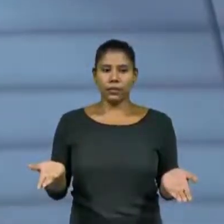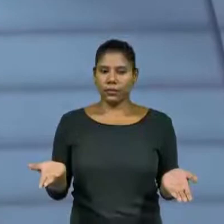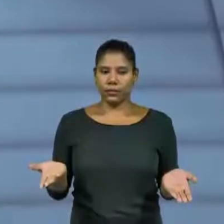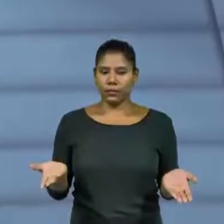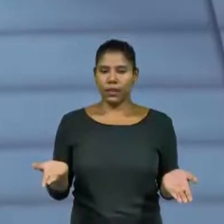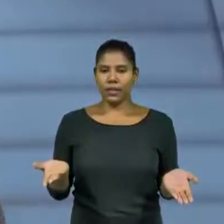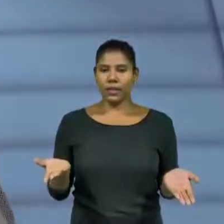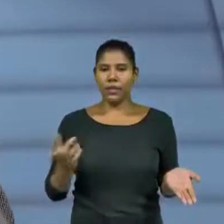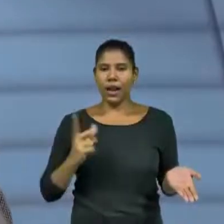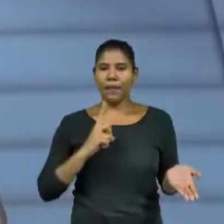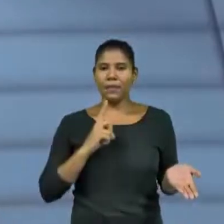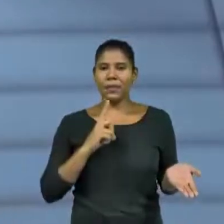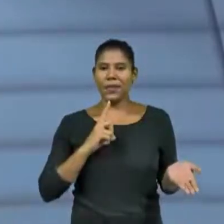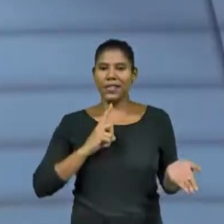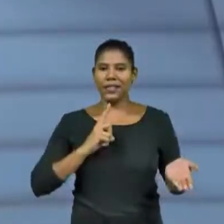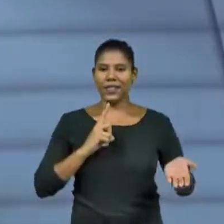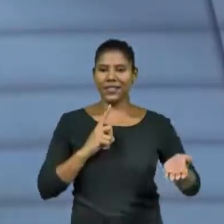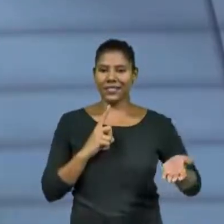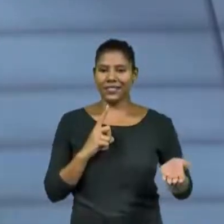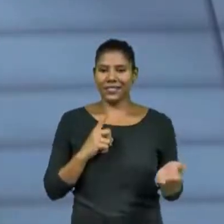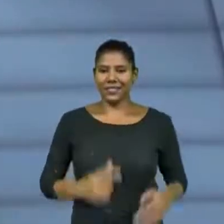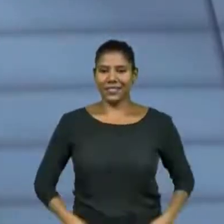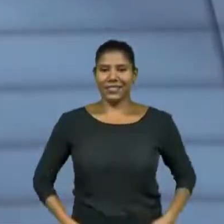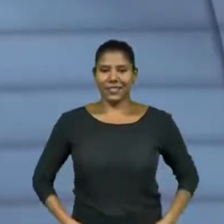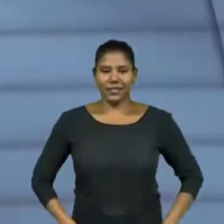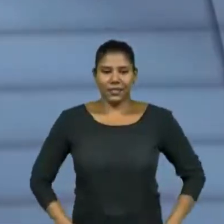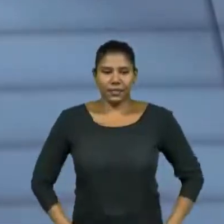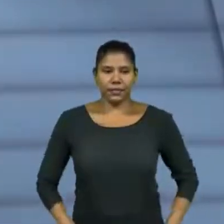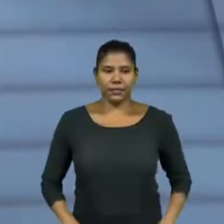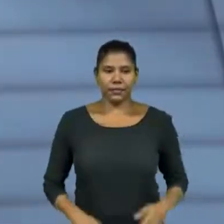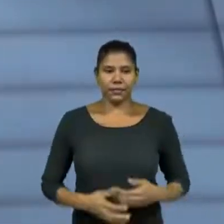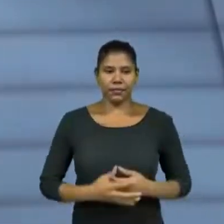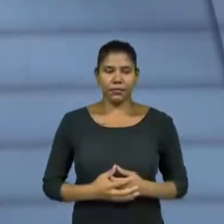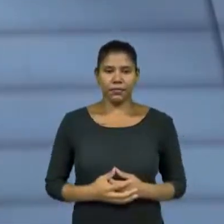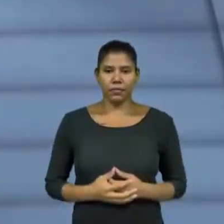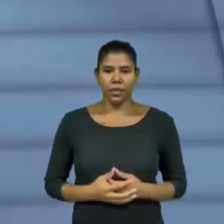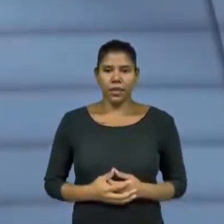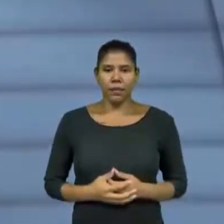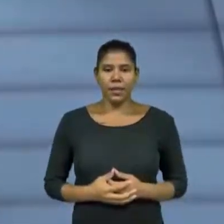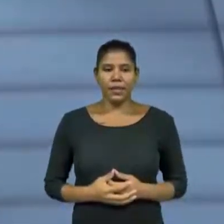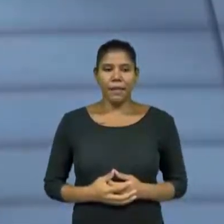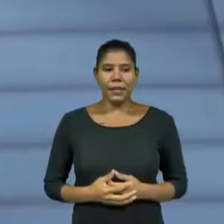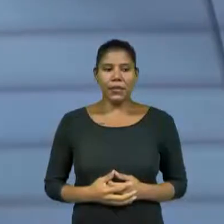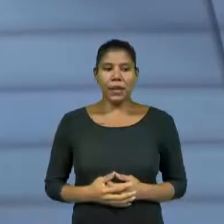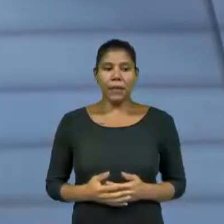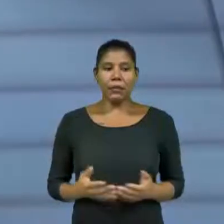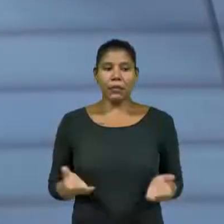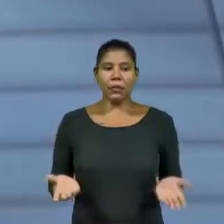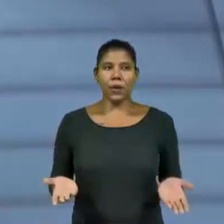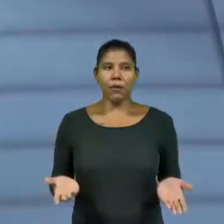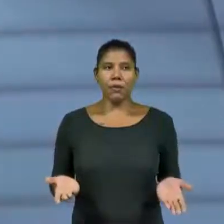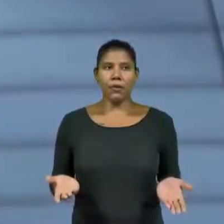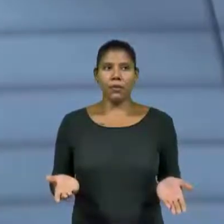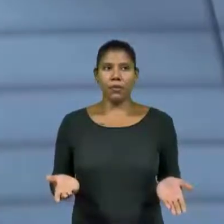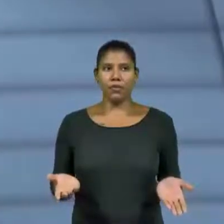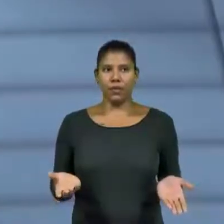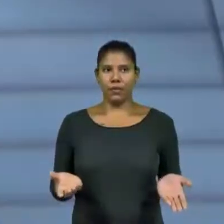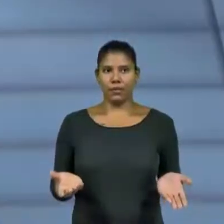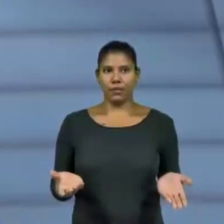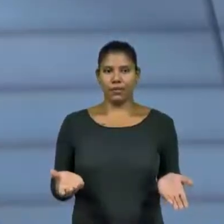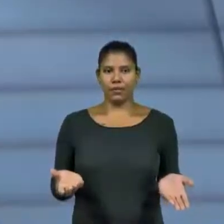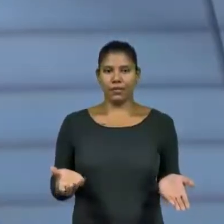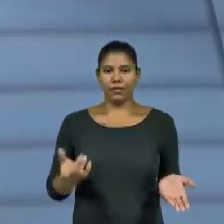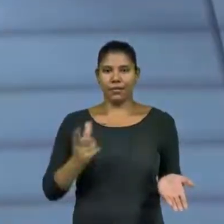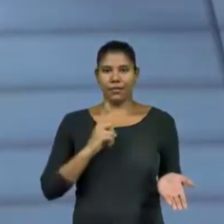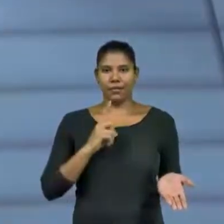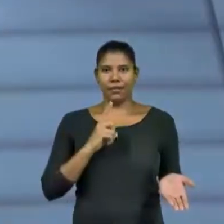sempre lembramos é o seguinte. No ano passado, nós tivemos, em setembro, rezando para São Pedro para poder chover. Ainda bem que